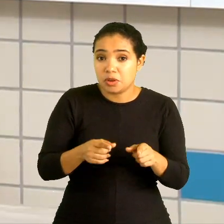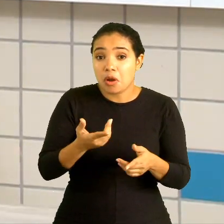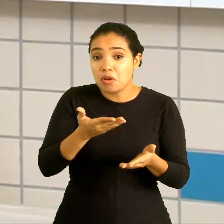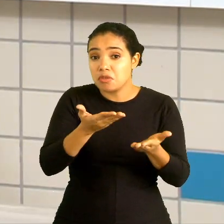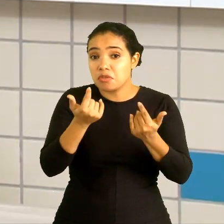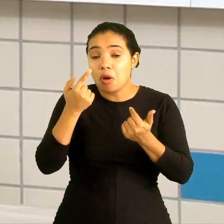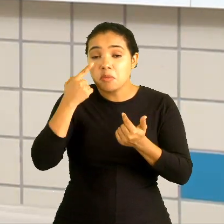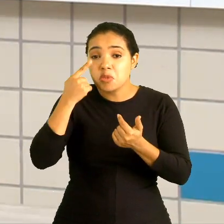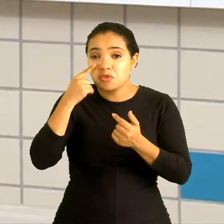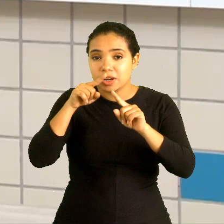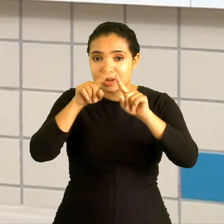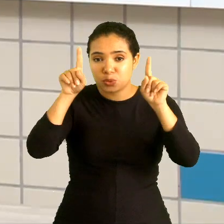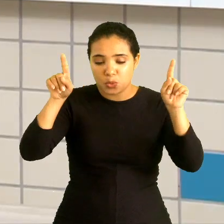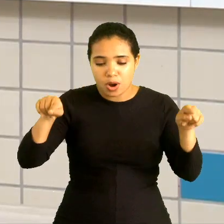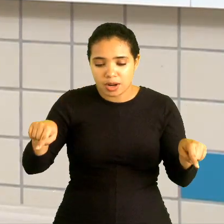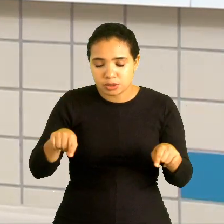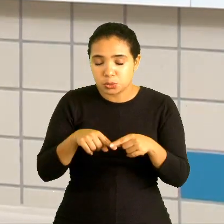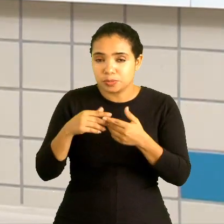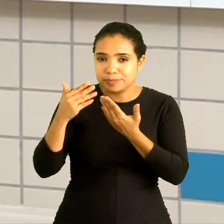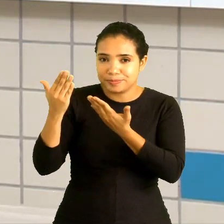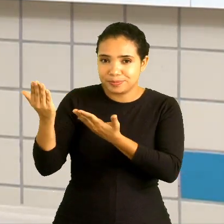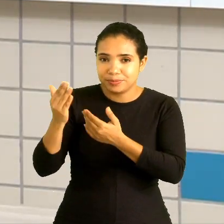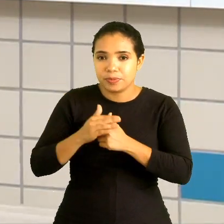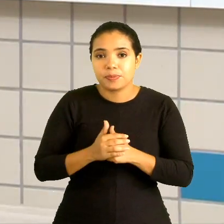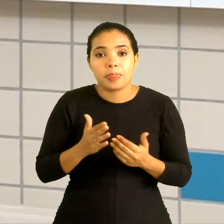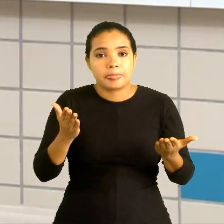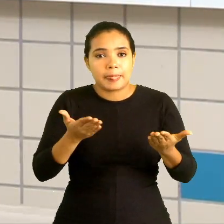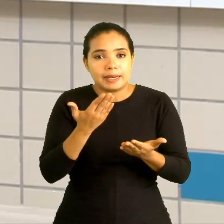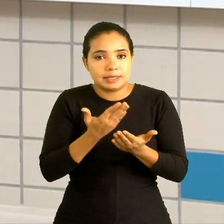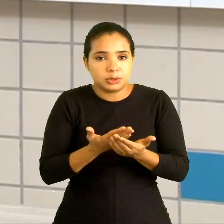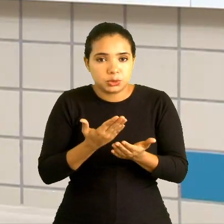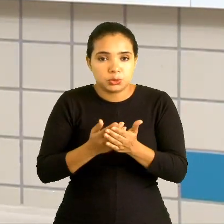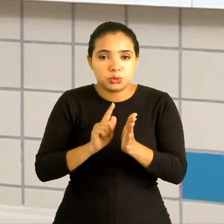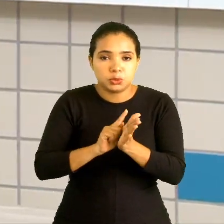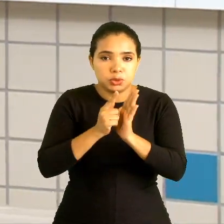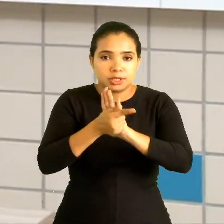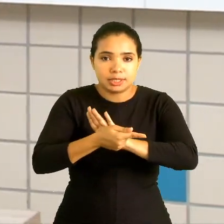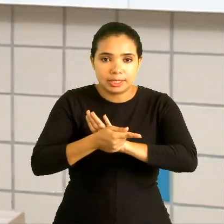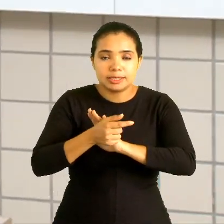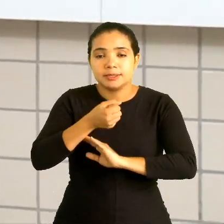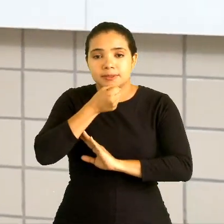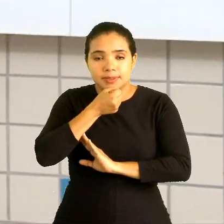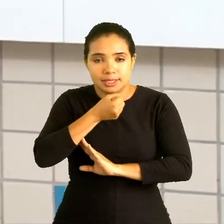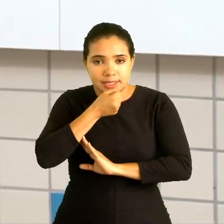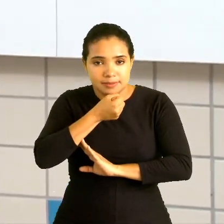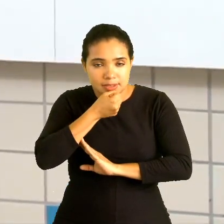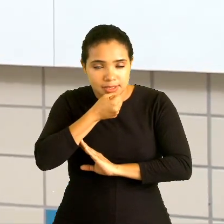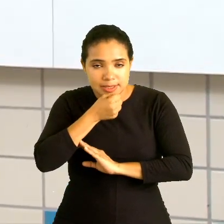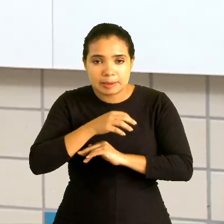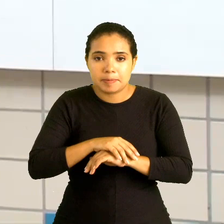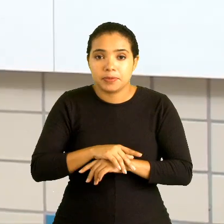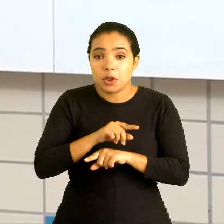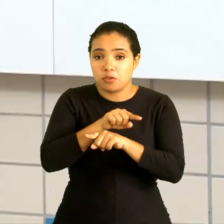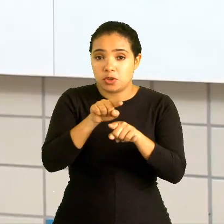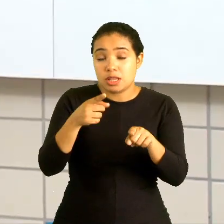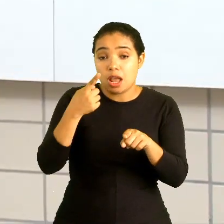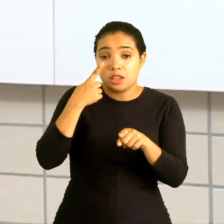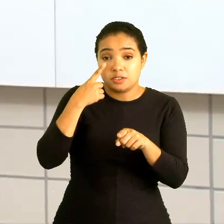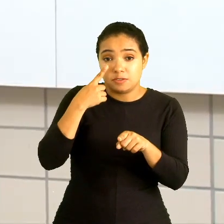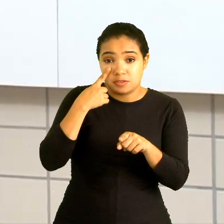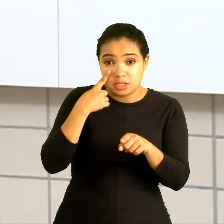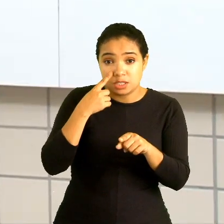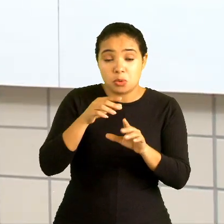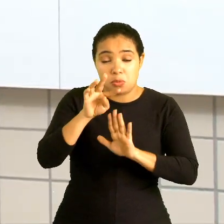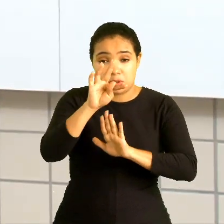aqui no quadro? Hoje nós estudamos sobre o gênero entrevista. Vocês viram que é